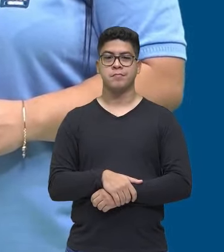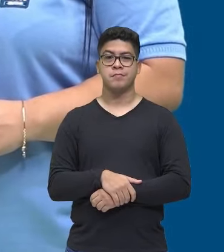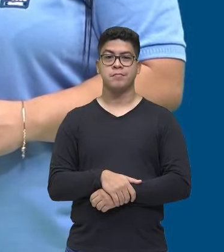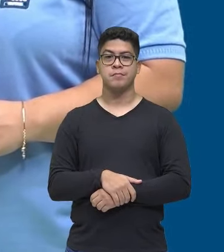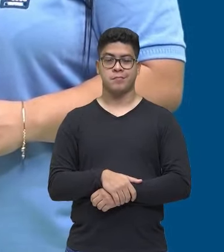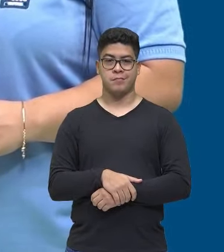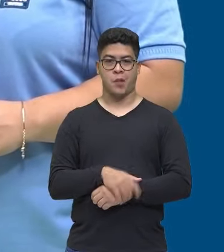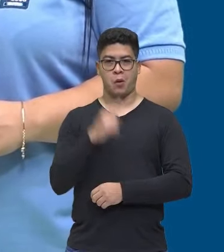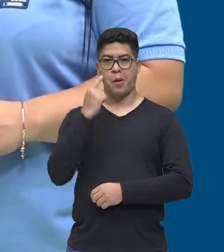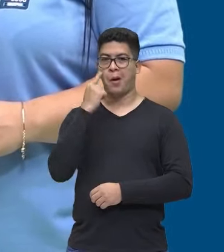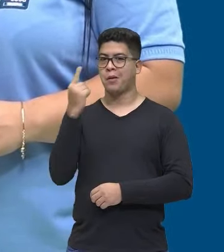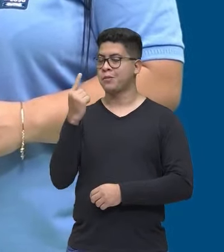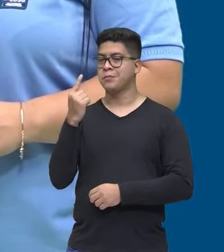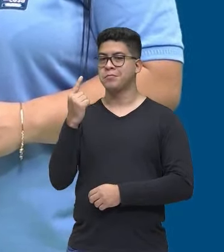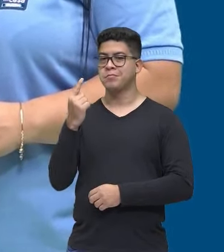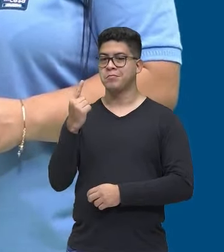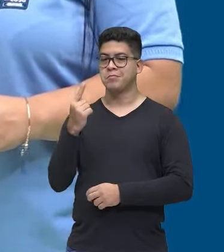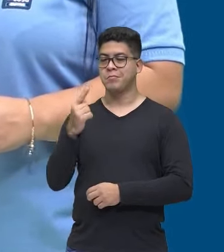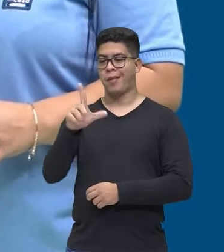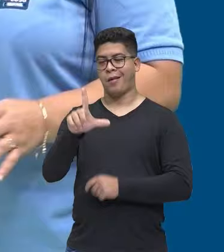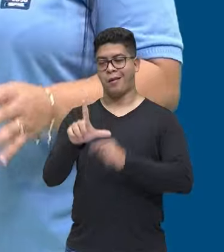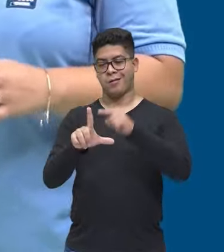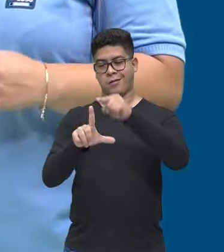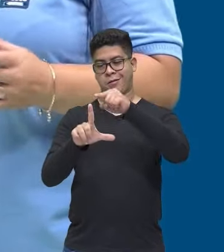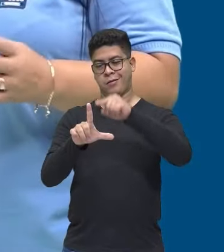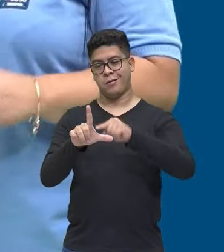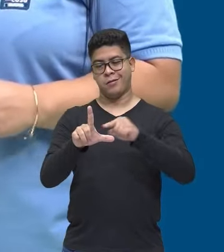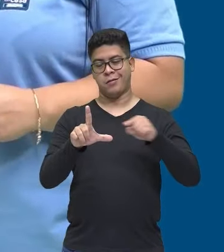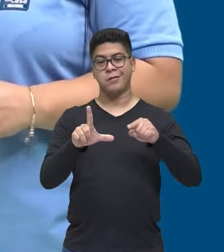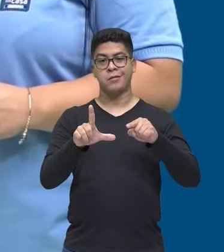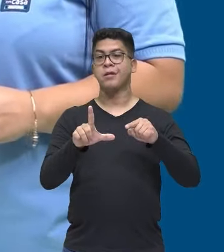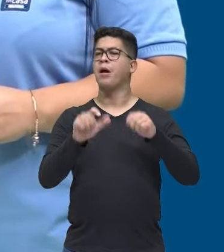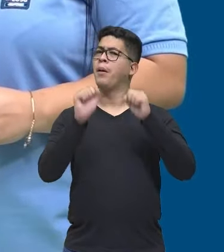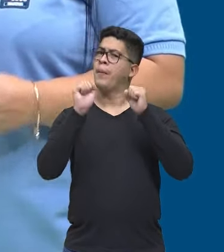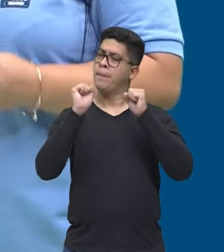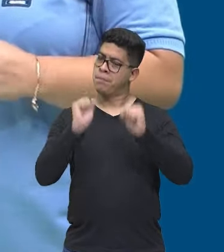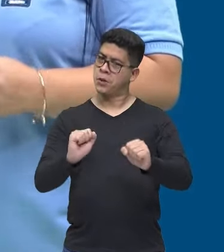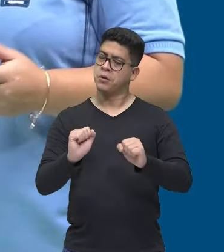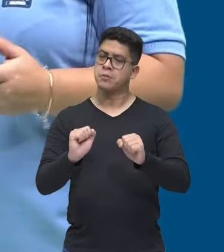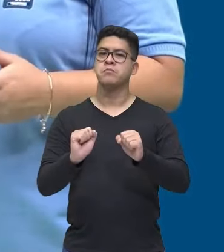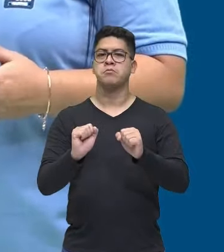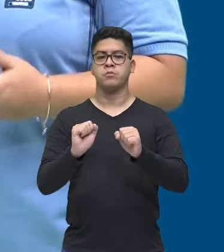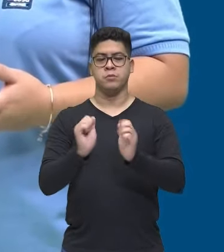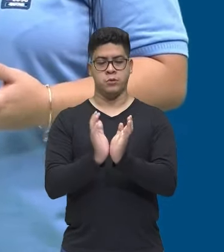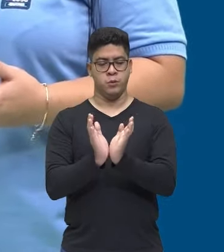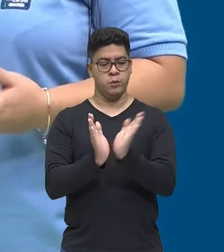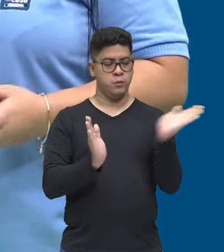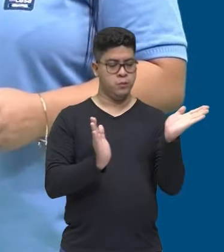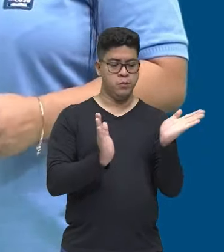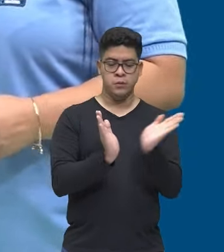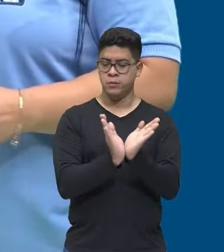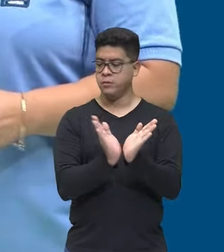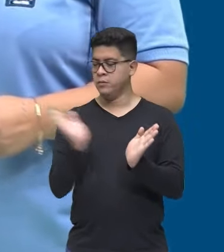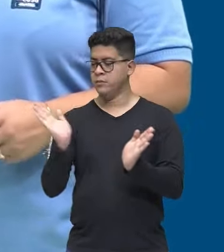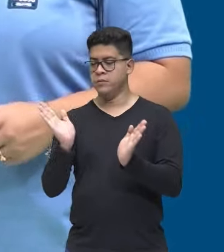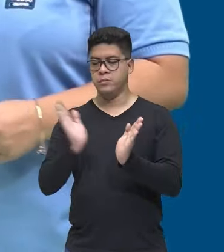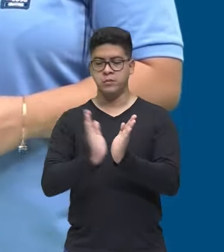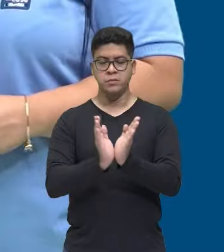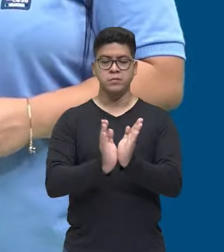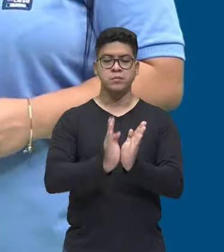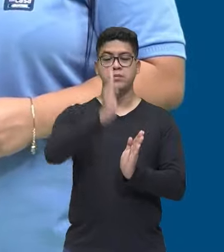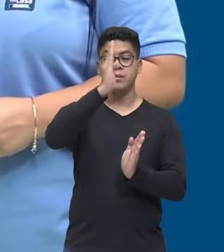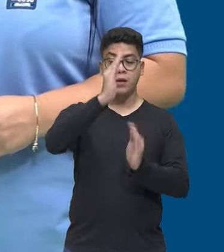cavalos. E olha só, formato em L, tanto é que ele pode ir para a direita ou para a esquerda, para baixo, para cima, para o lado, tá? E